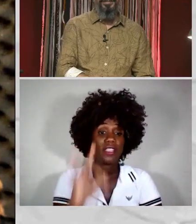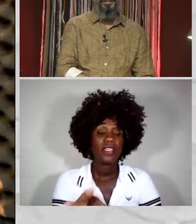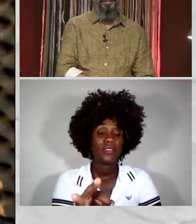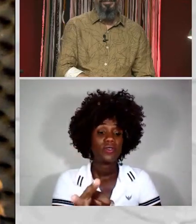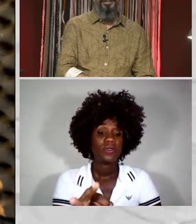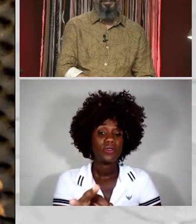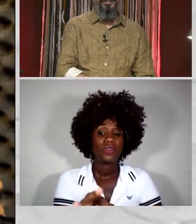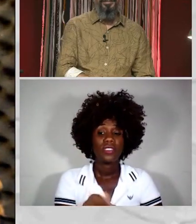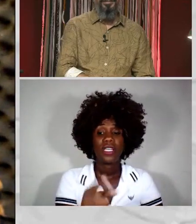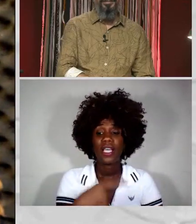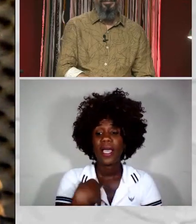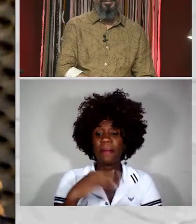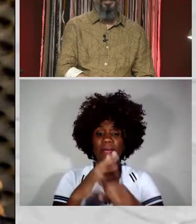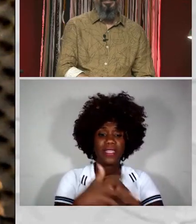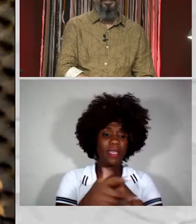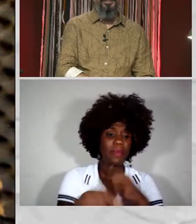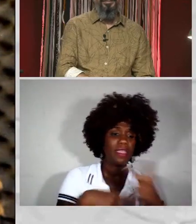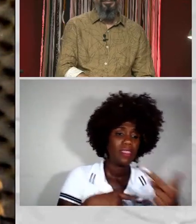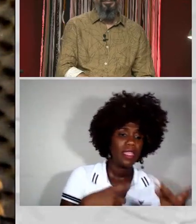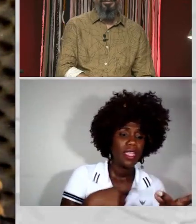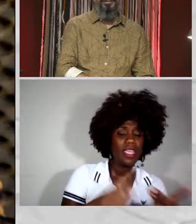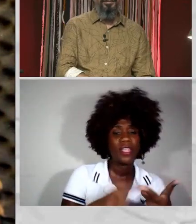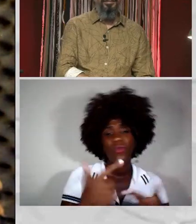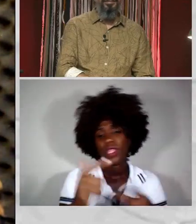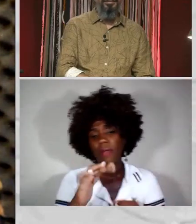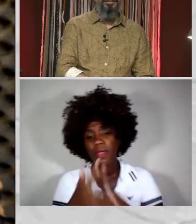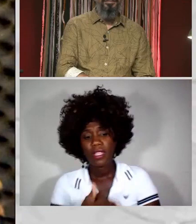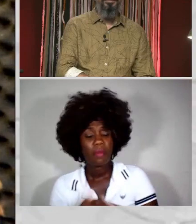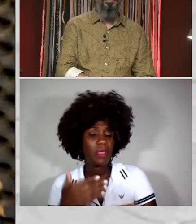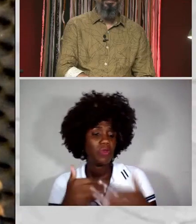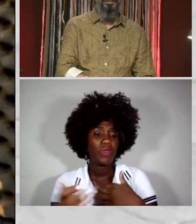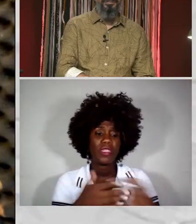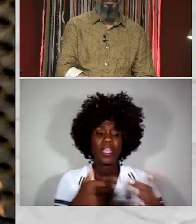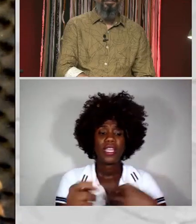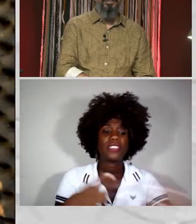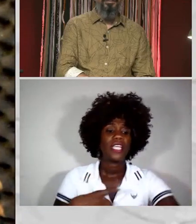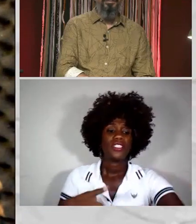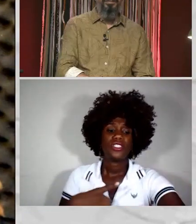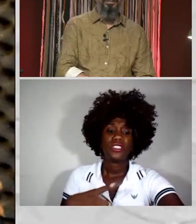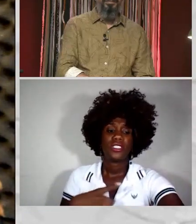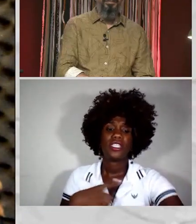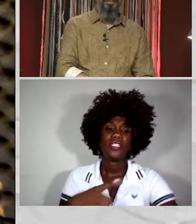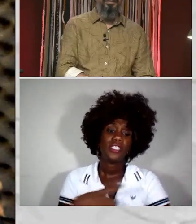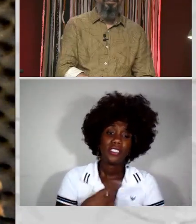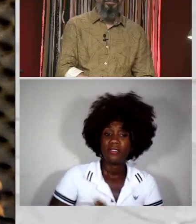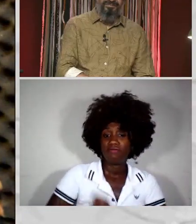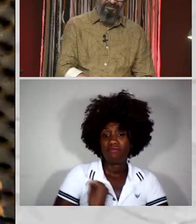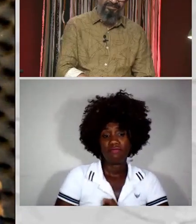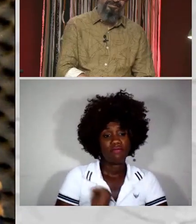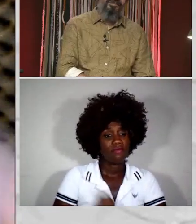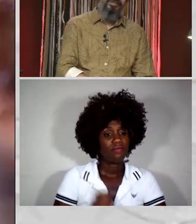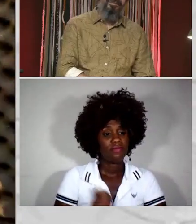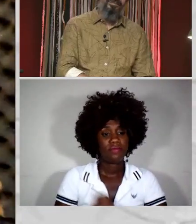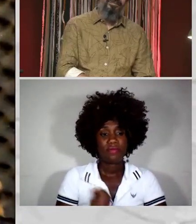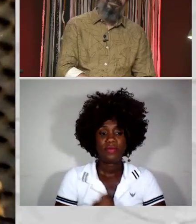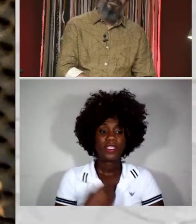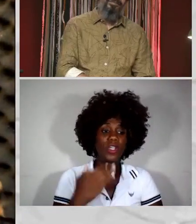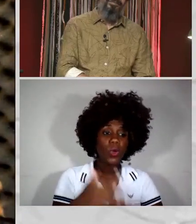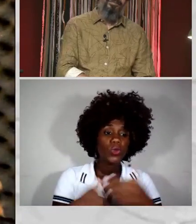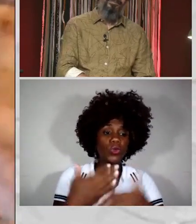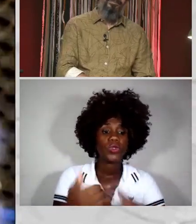Entre pandemia, sai a pandemia, leia Aldir Blanc, não interessa, a gente vai estar vivo construindo. E construindo